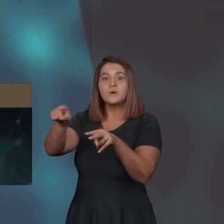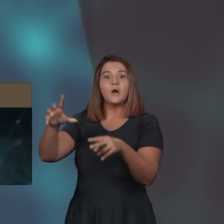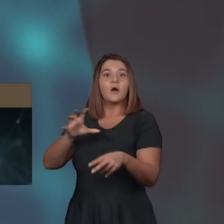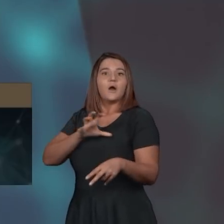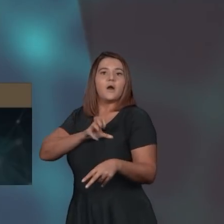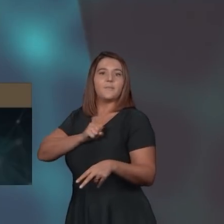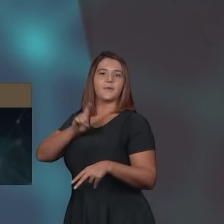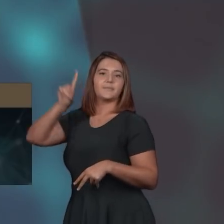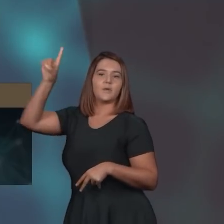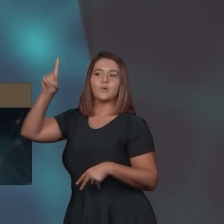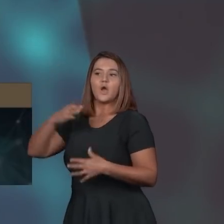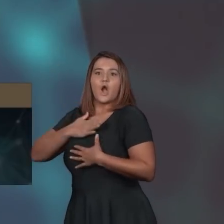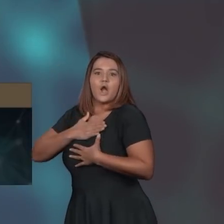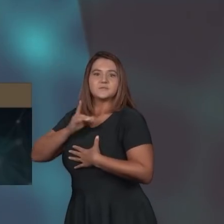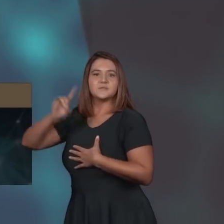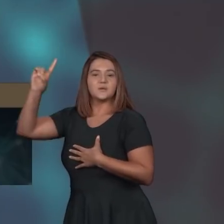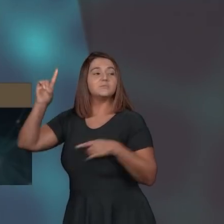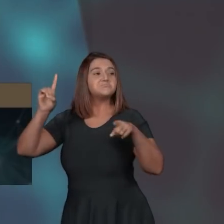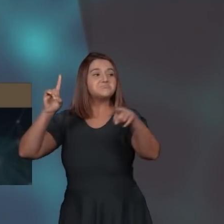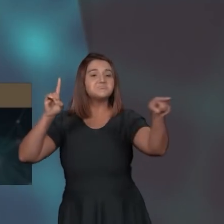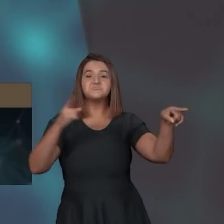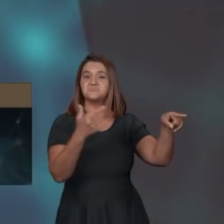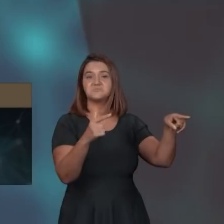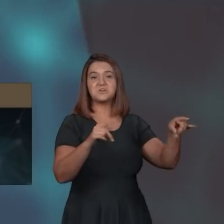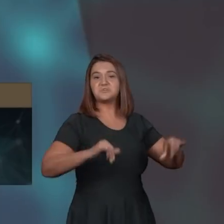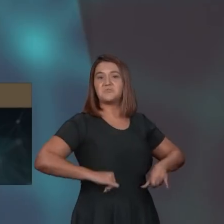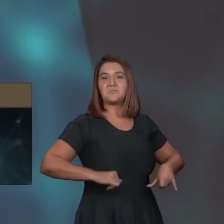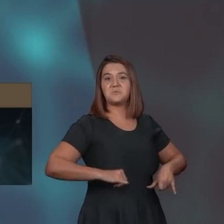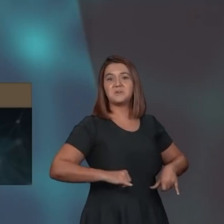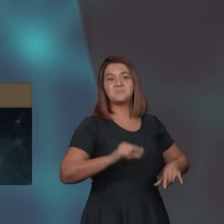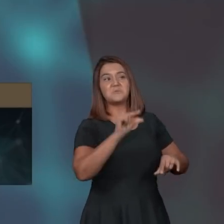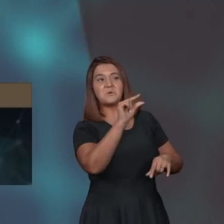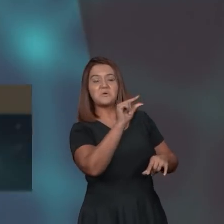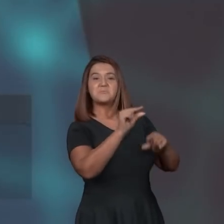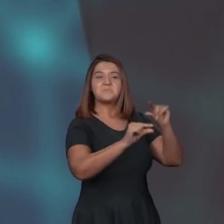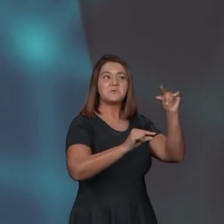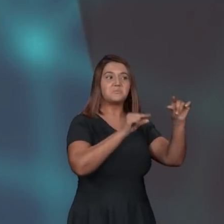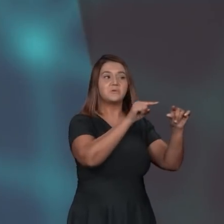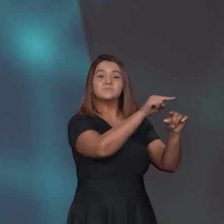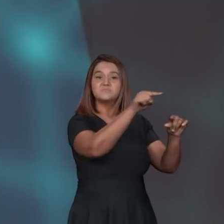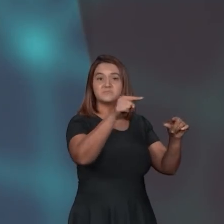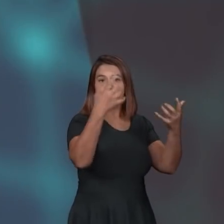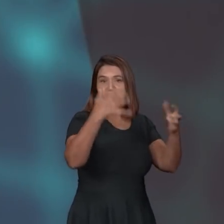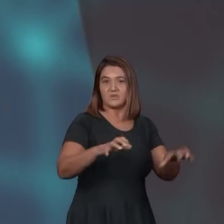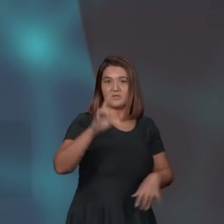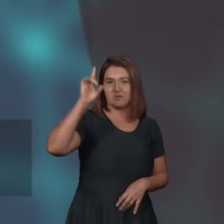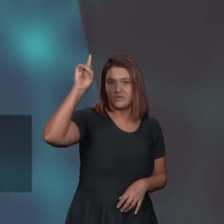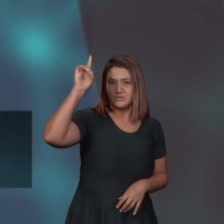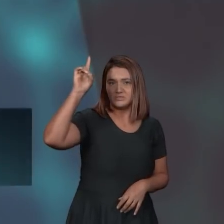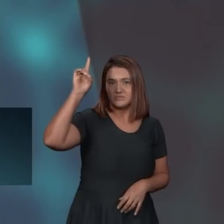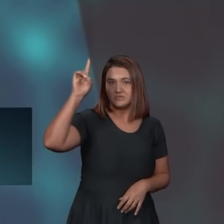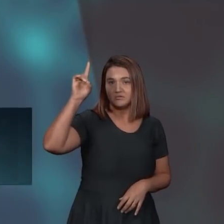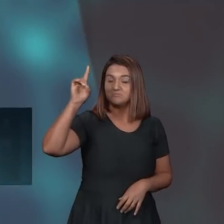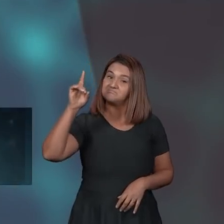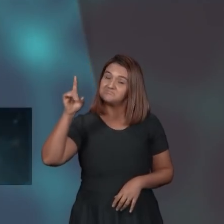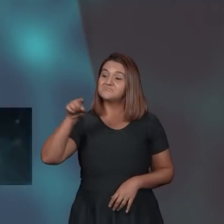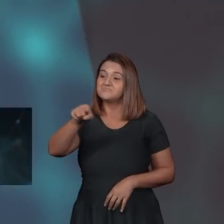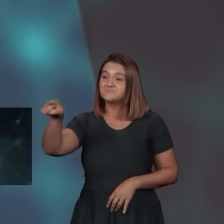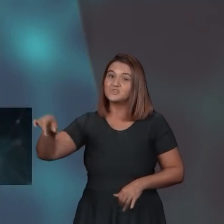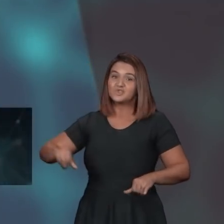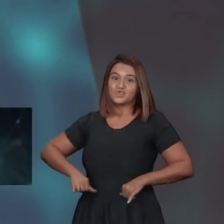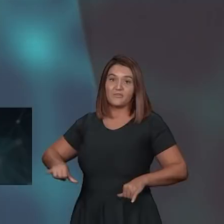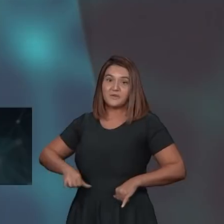será que eu teria aqui uma linha divisória entre aqueles que de fato sofrem e por isso se agarram mais a Deus e aqueles